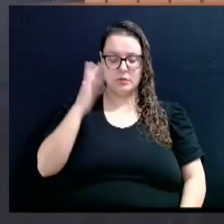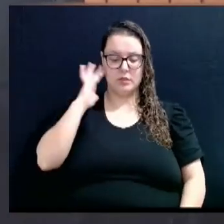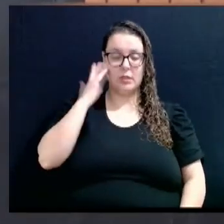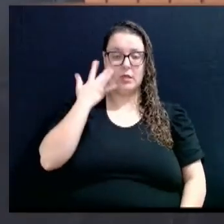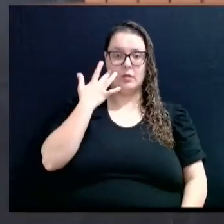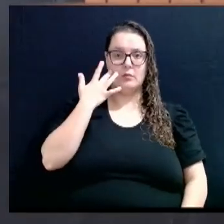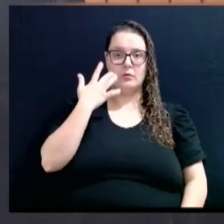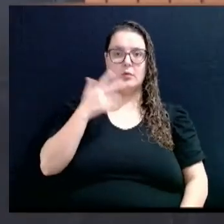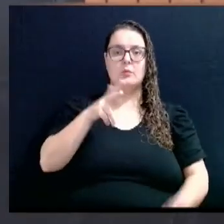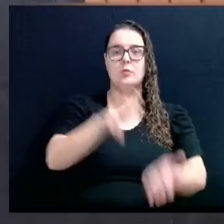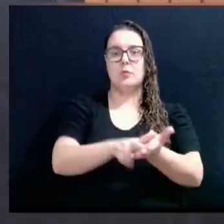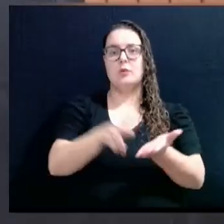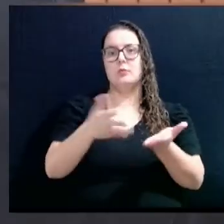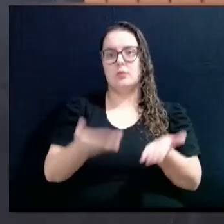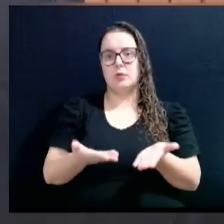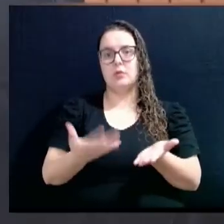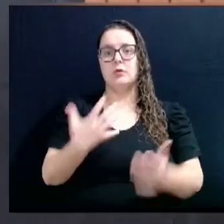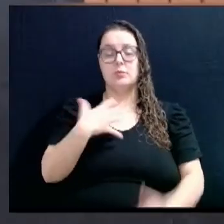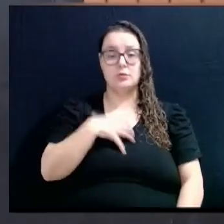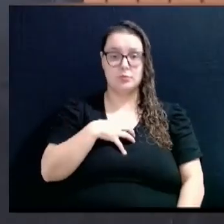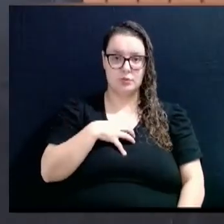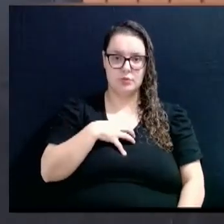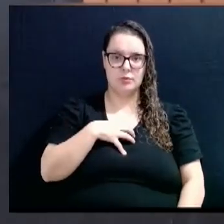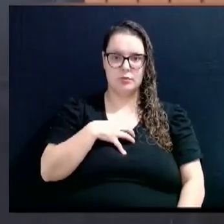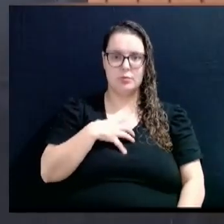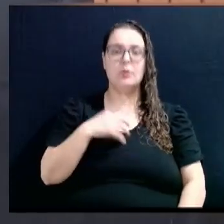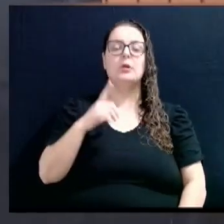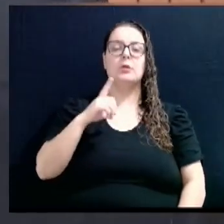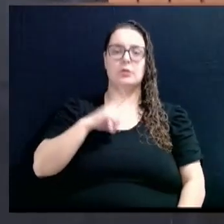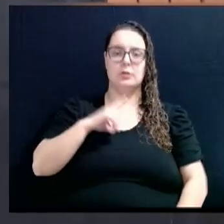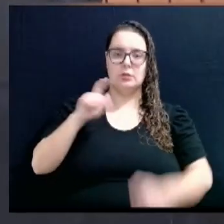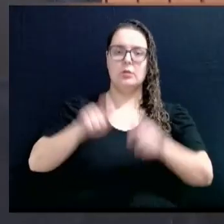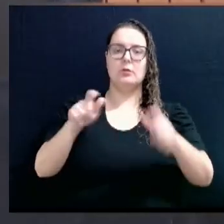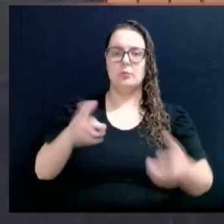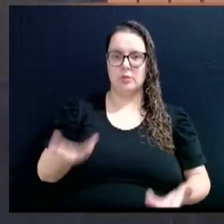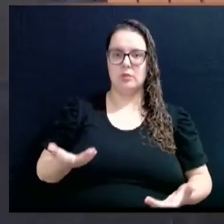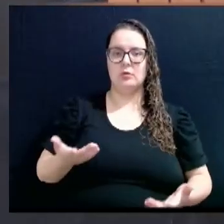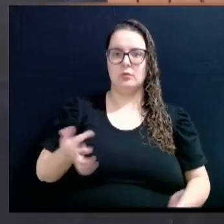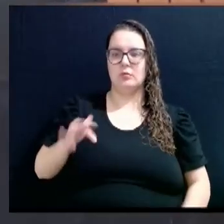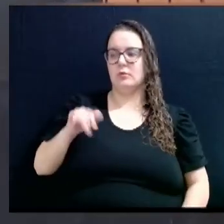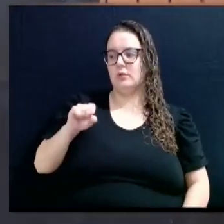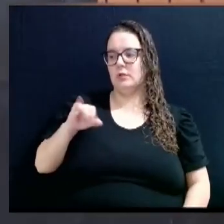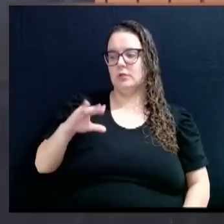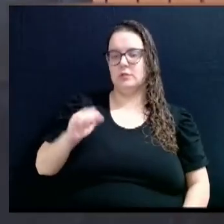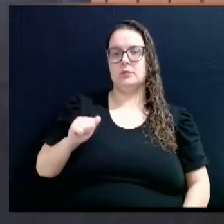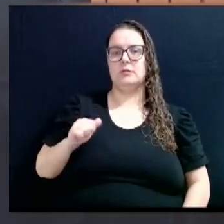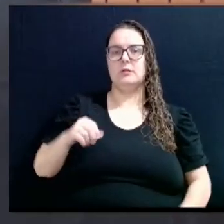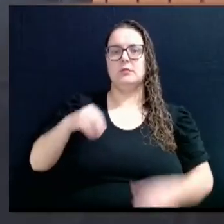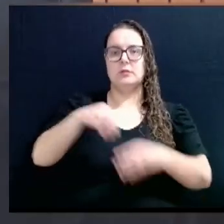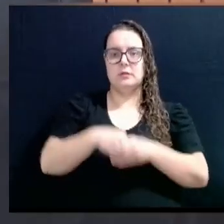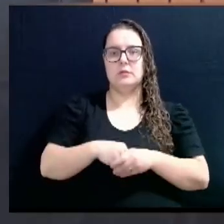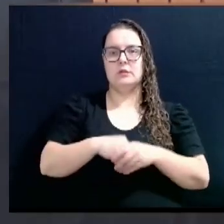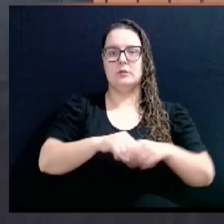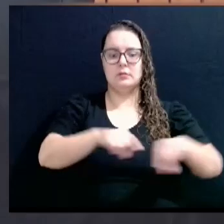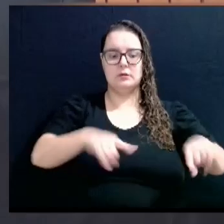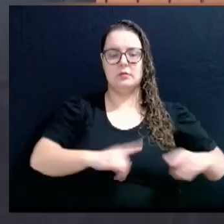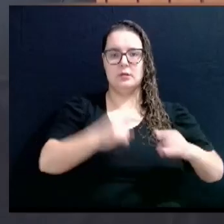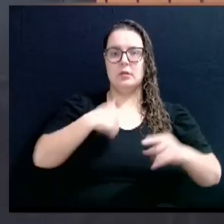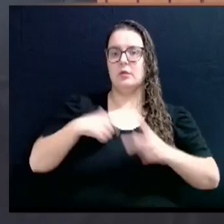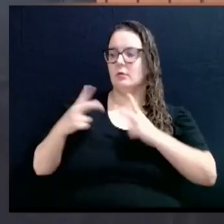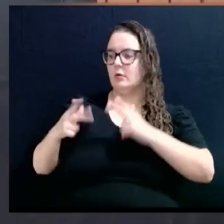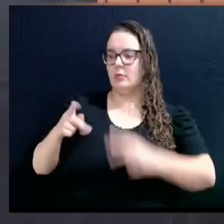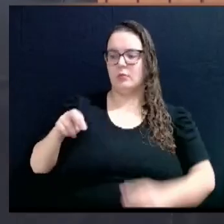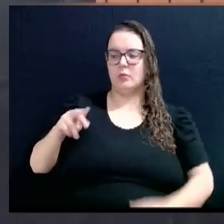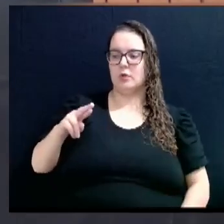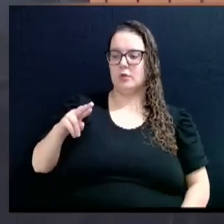regulamentar de um jeito onde tem a pessoa física dentro do condomínio. Eu sou igual ao Paulo, eu sou contra a portaria virtual, assim,